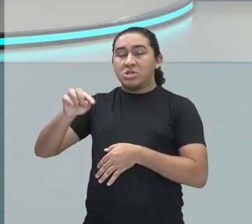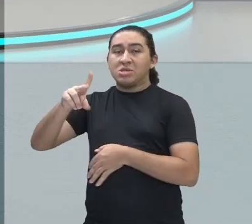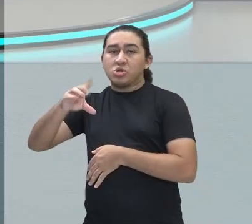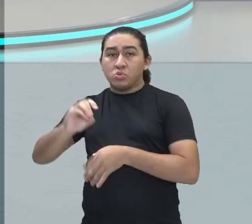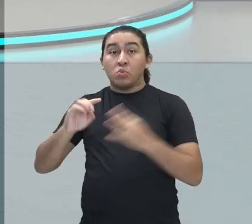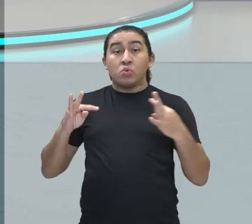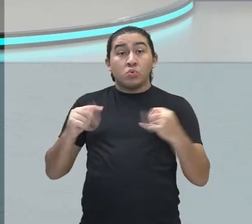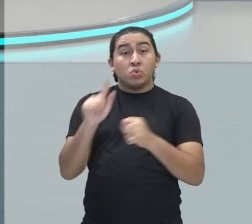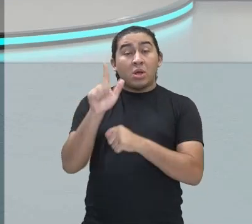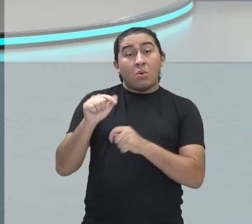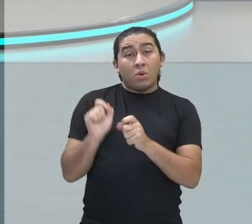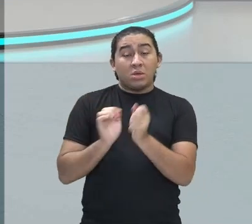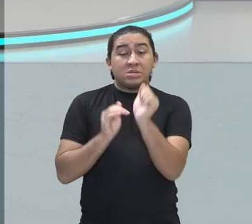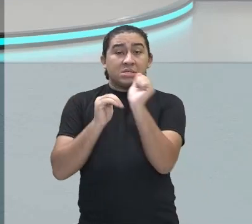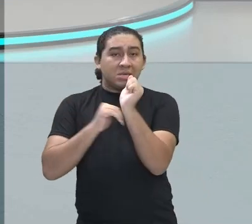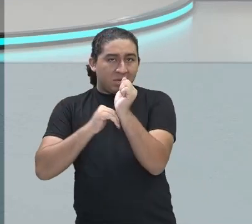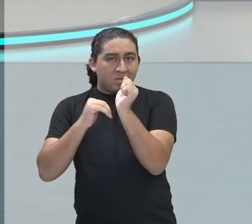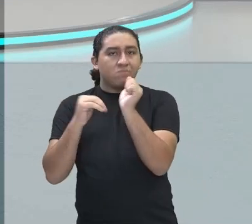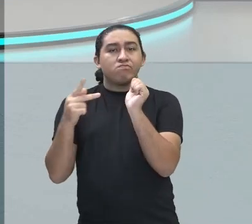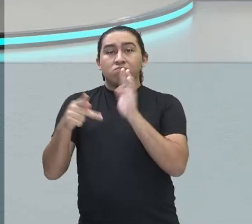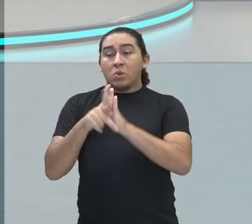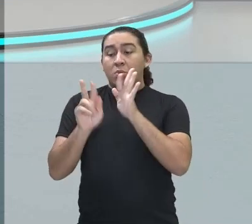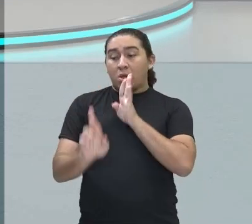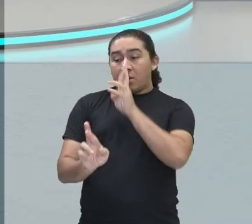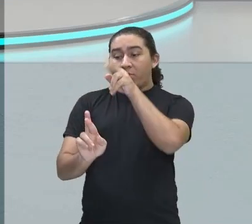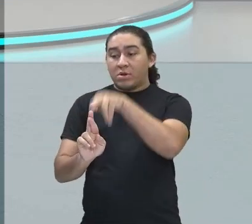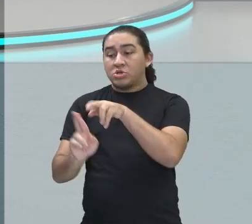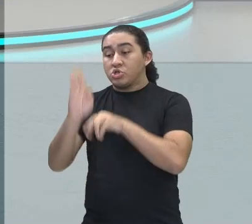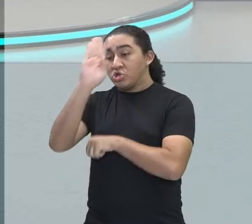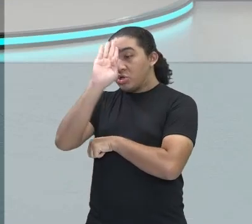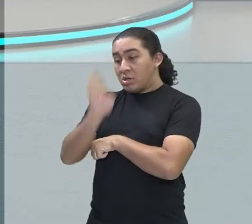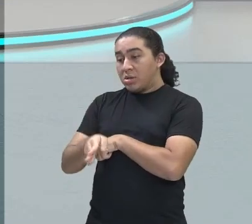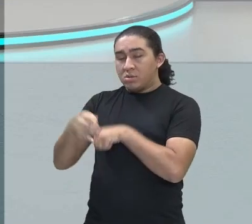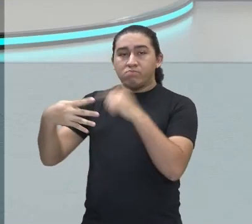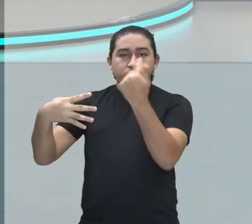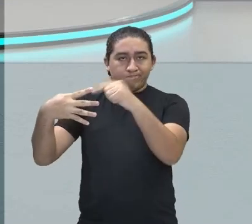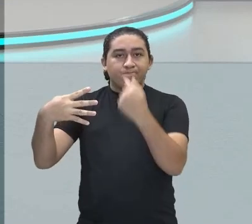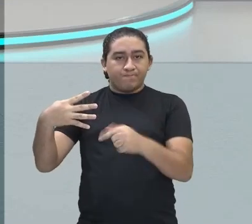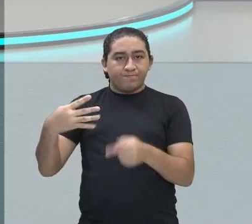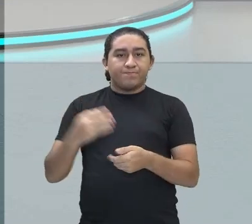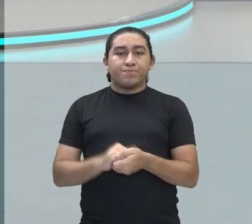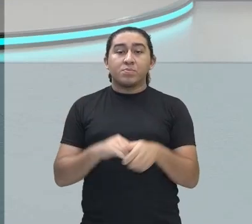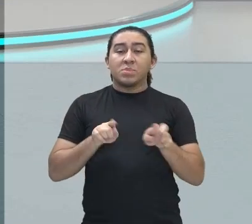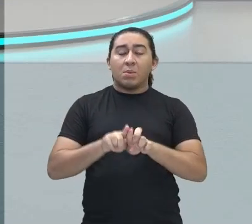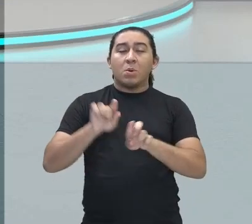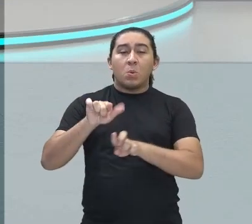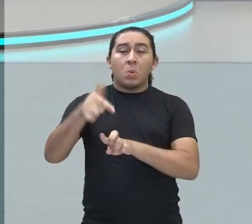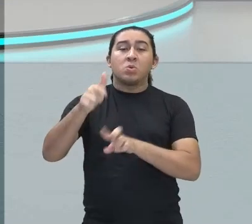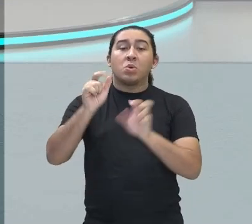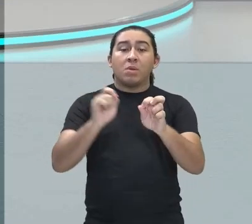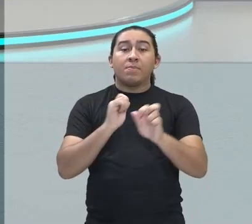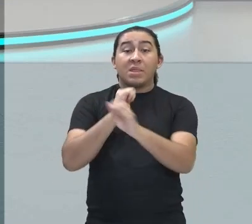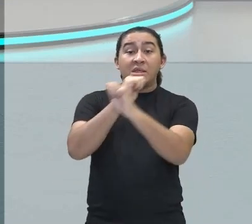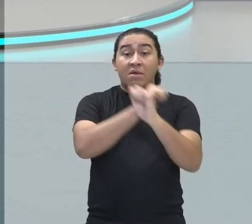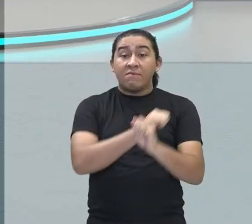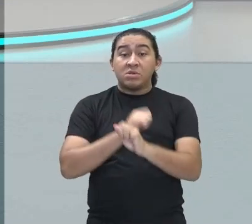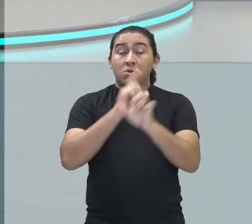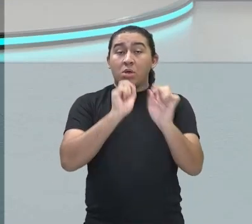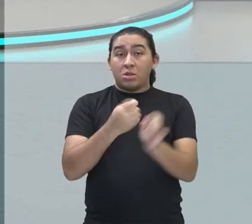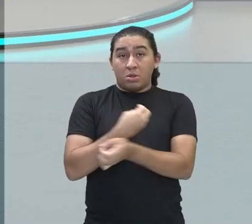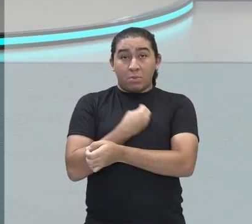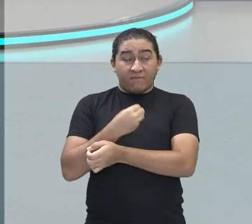que é mistério está relacionado com o simbolismo. E temos mais, a defesa de uma